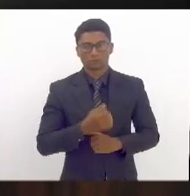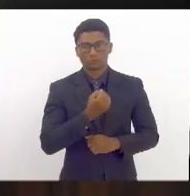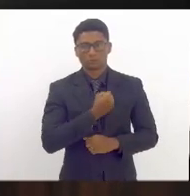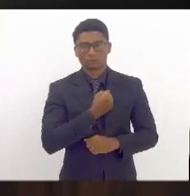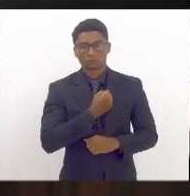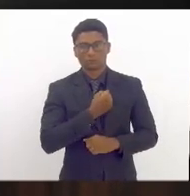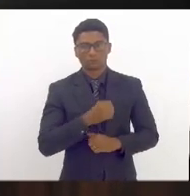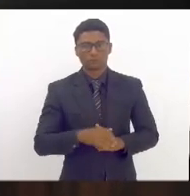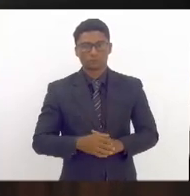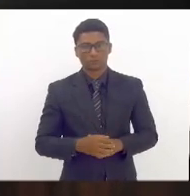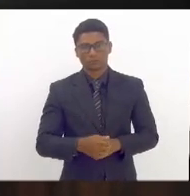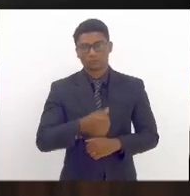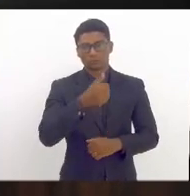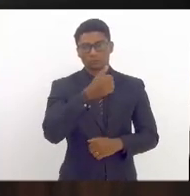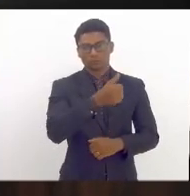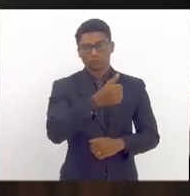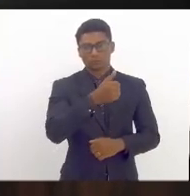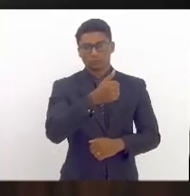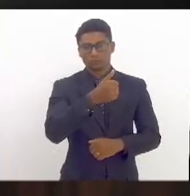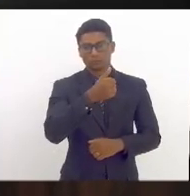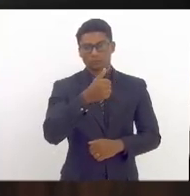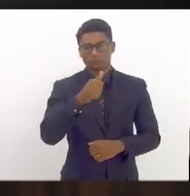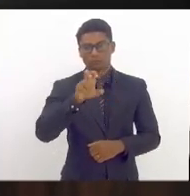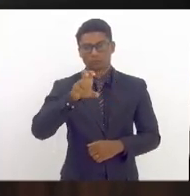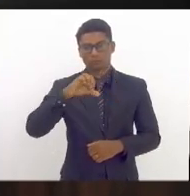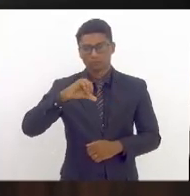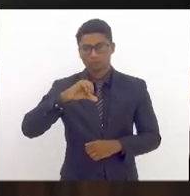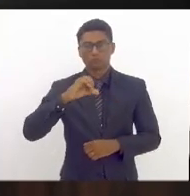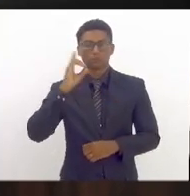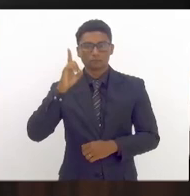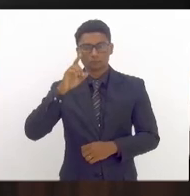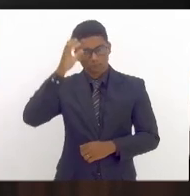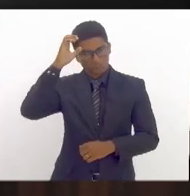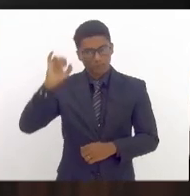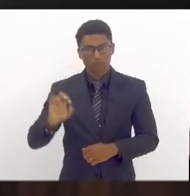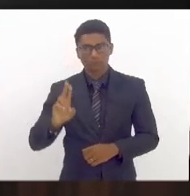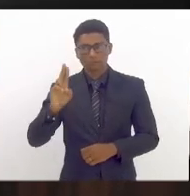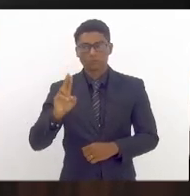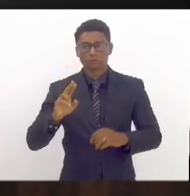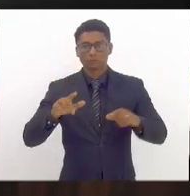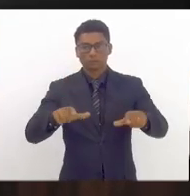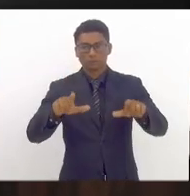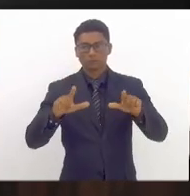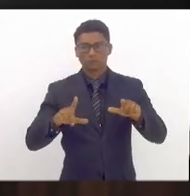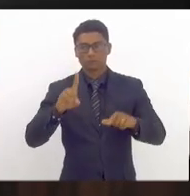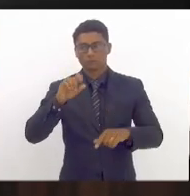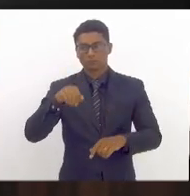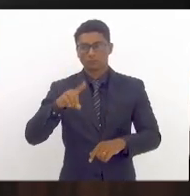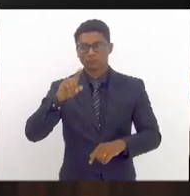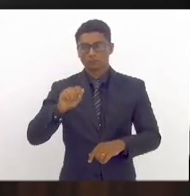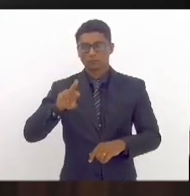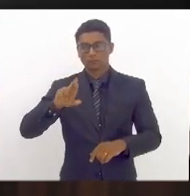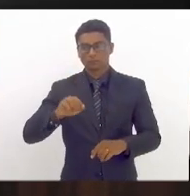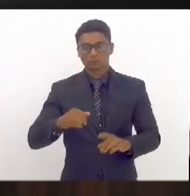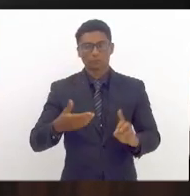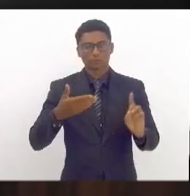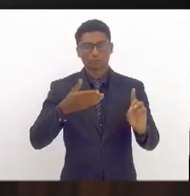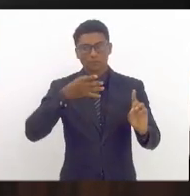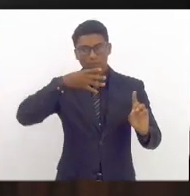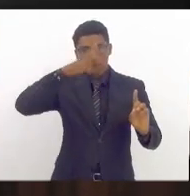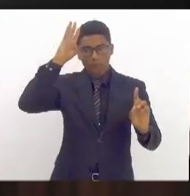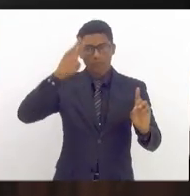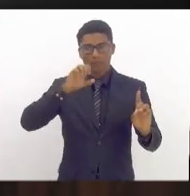número 1159, de 22, de autoria da deputada Tia Ju, que concede prêmio Dandara ao coronel bombeira Sara Figueiredo Martins